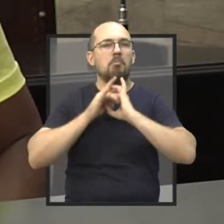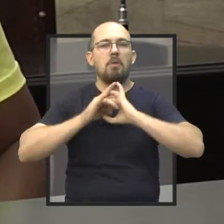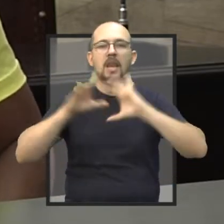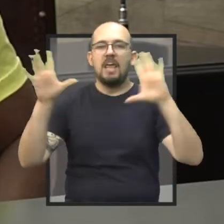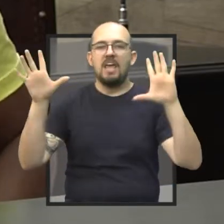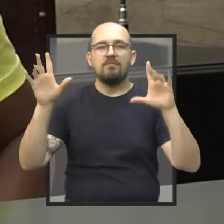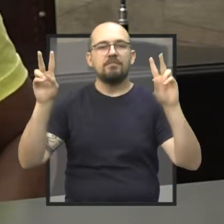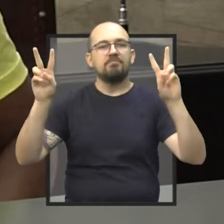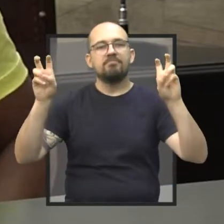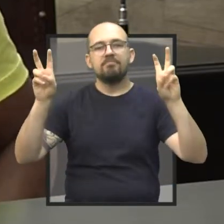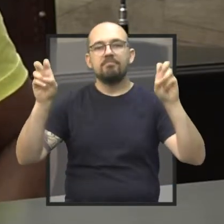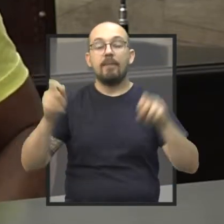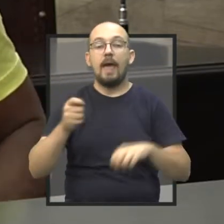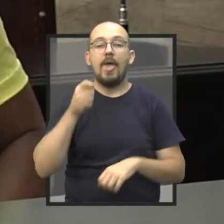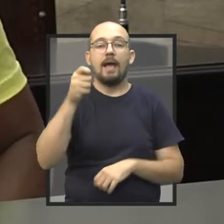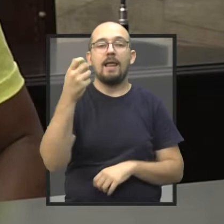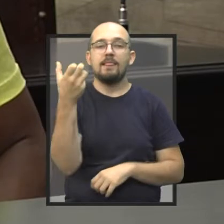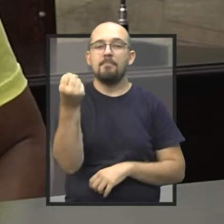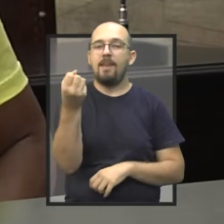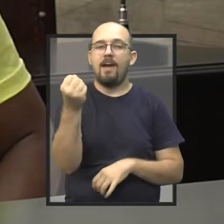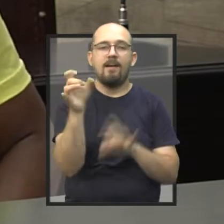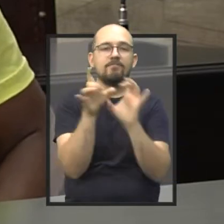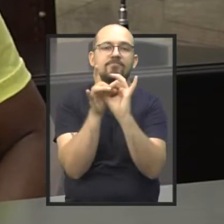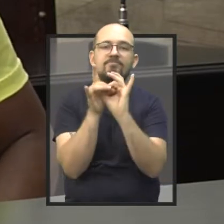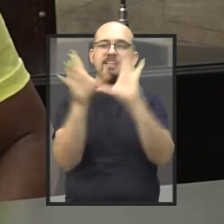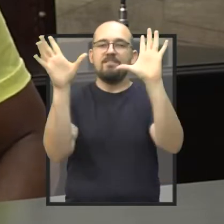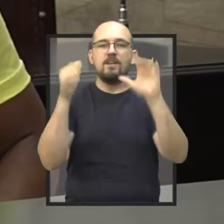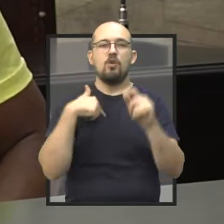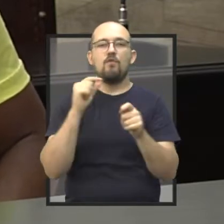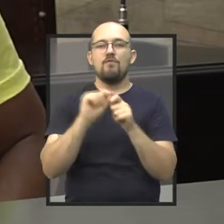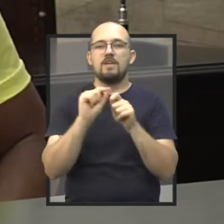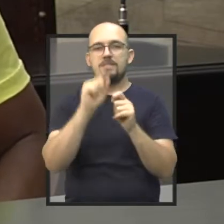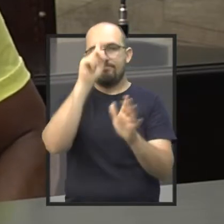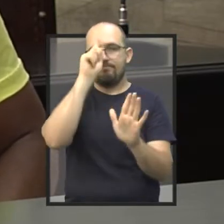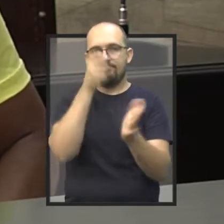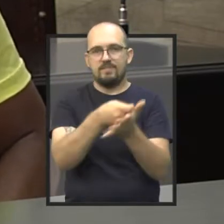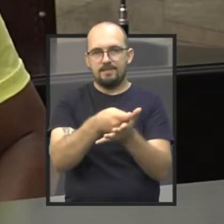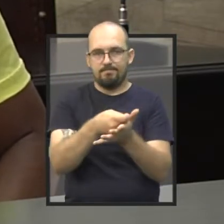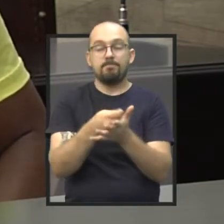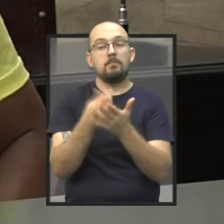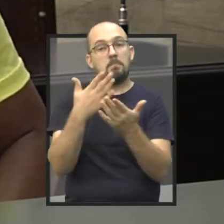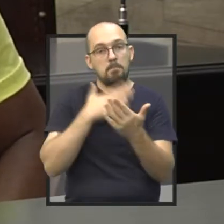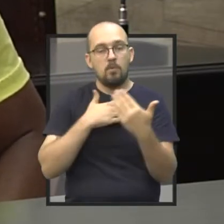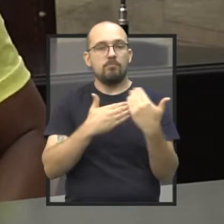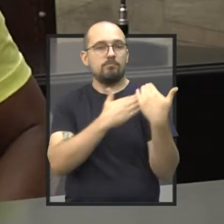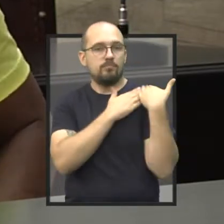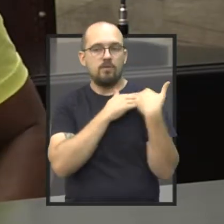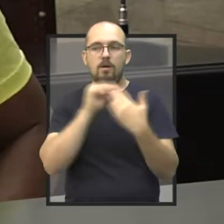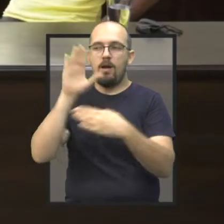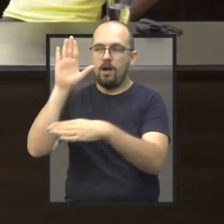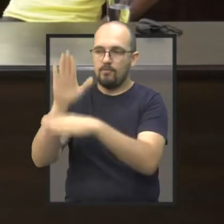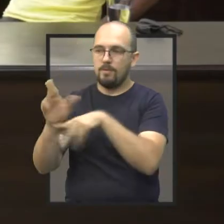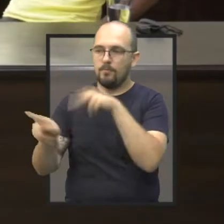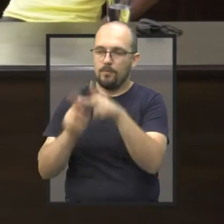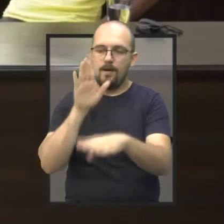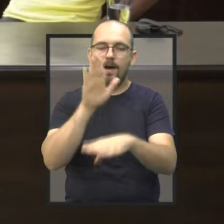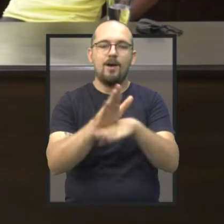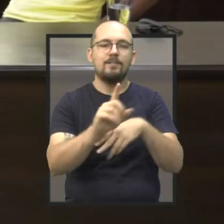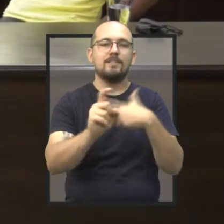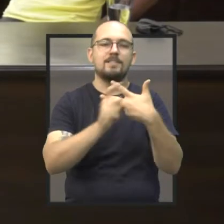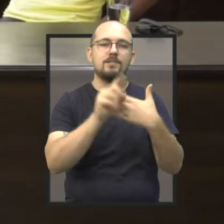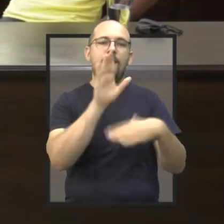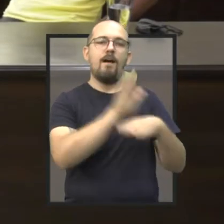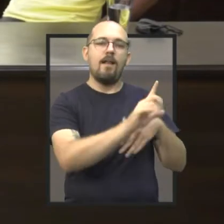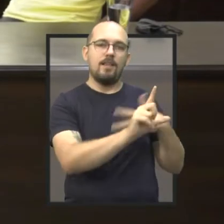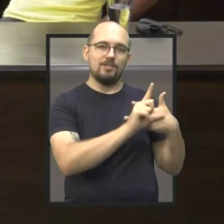do prefeito para estar assumindo. Então, eu acho que a minha intenção é ajudar população, executivo, legislativo. O senhor agora,